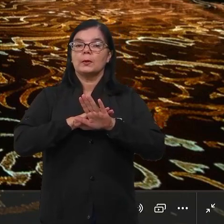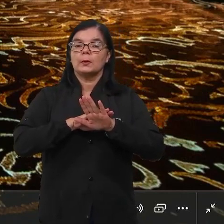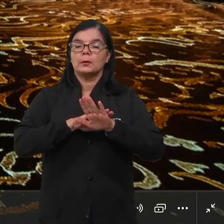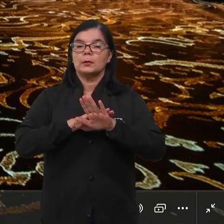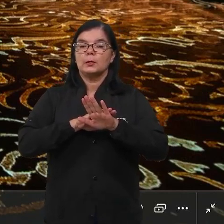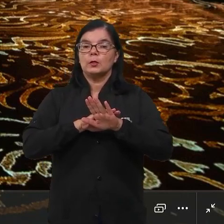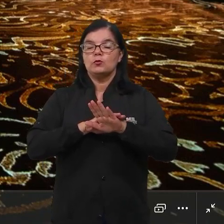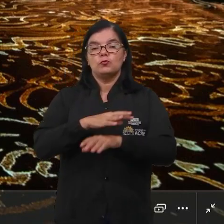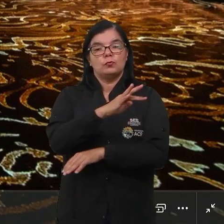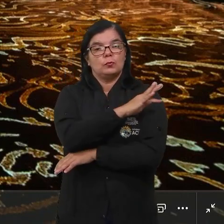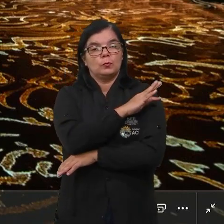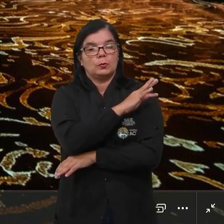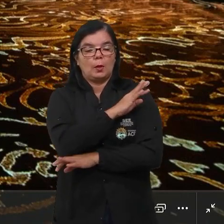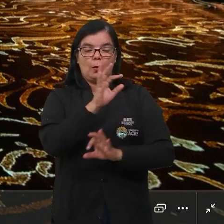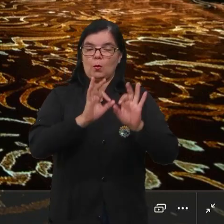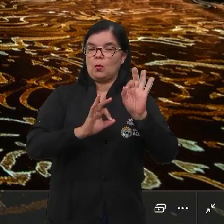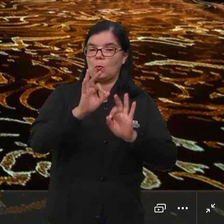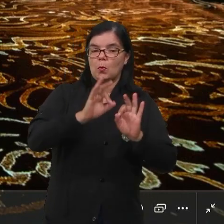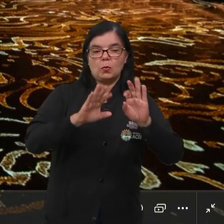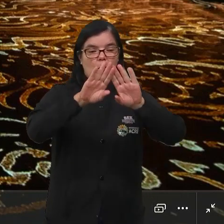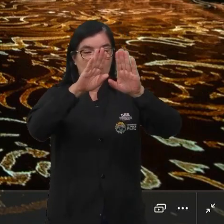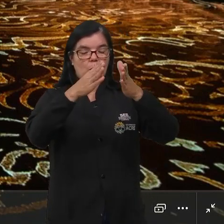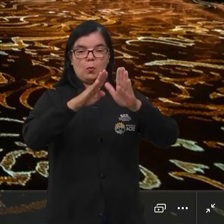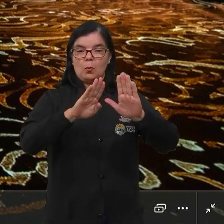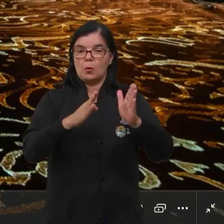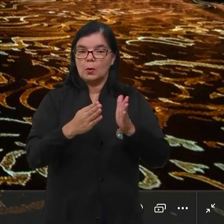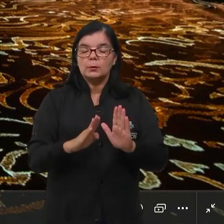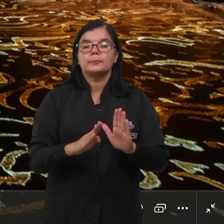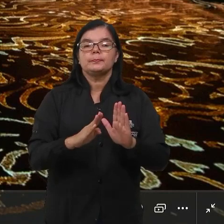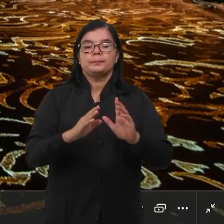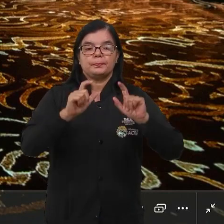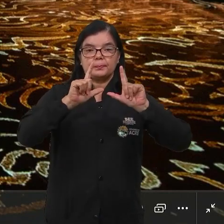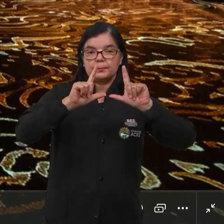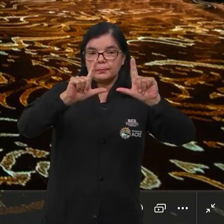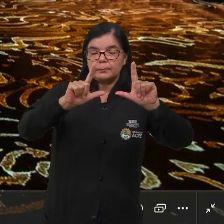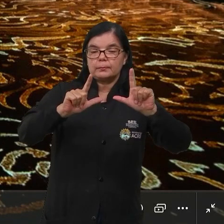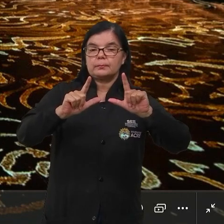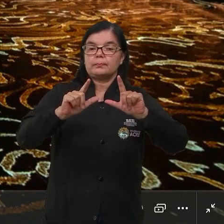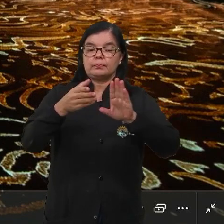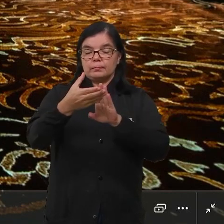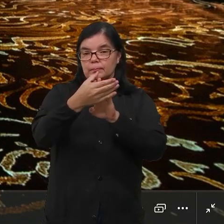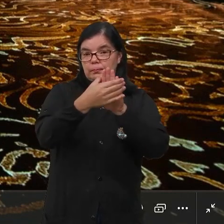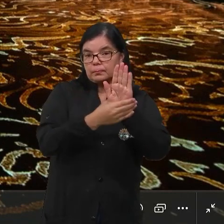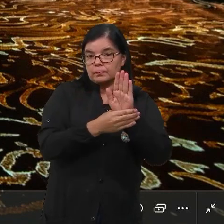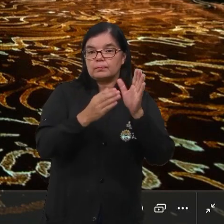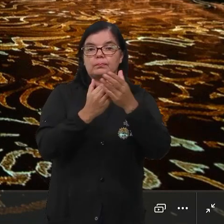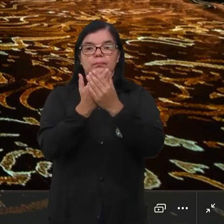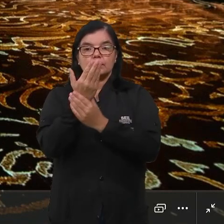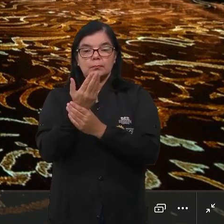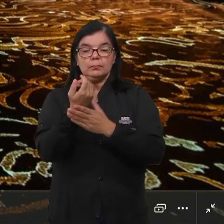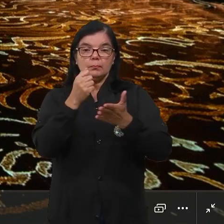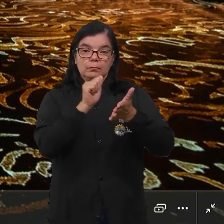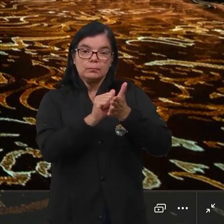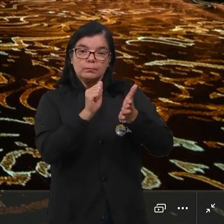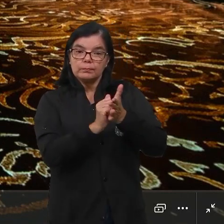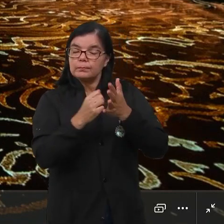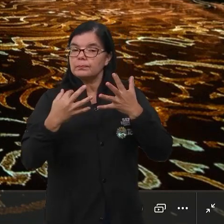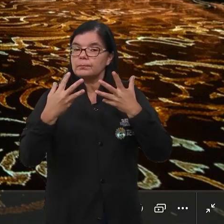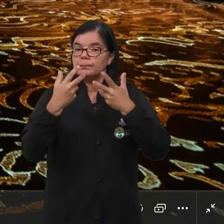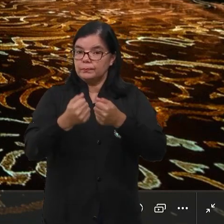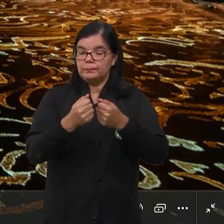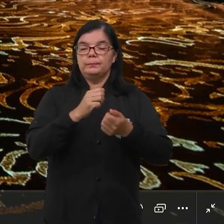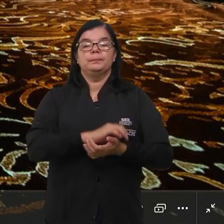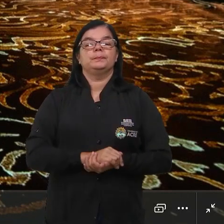de técnicos montando esculturas ou instalando quadros com luvas, você inclusive tem que registrar tudo isso nesse